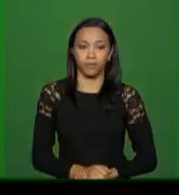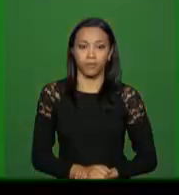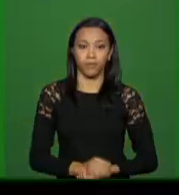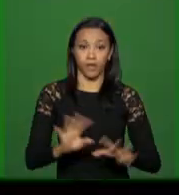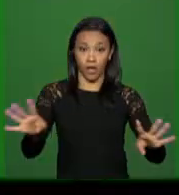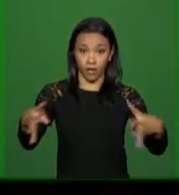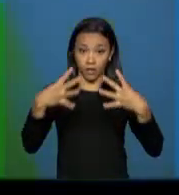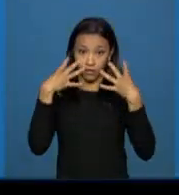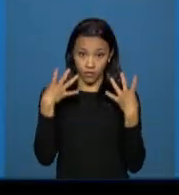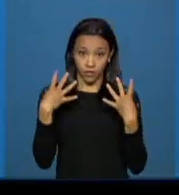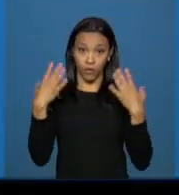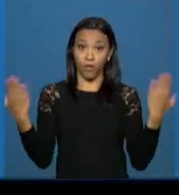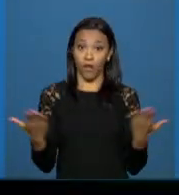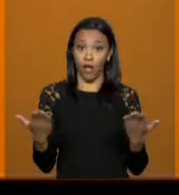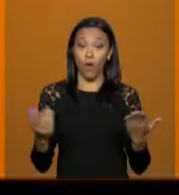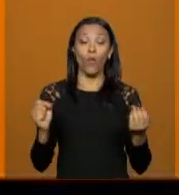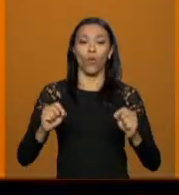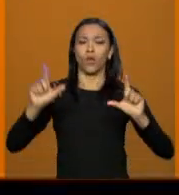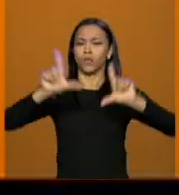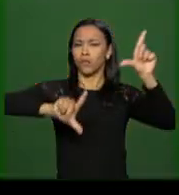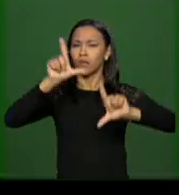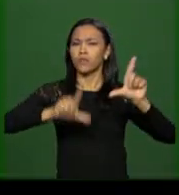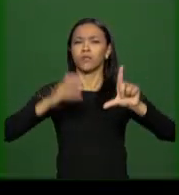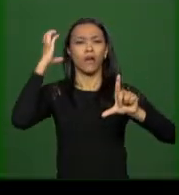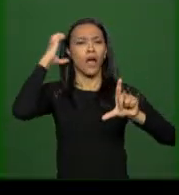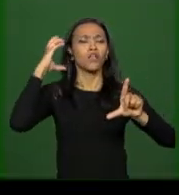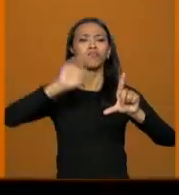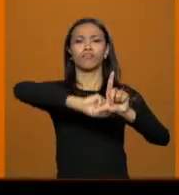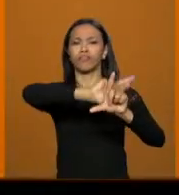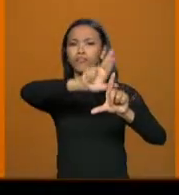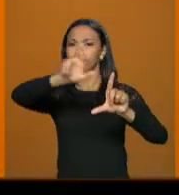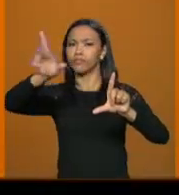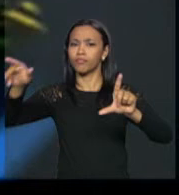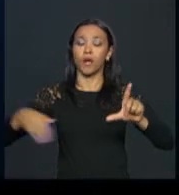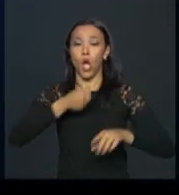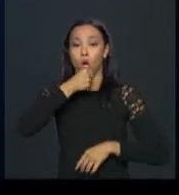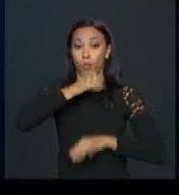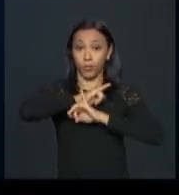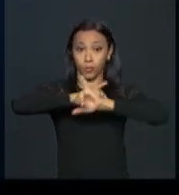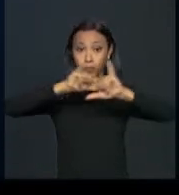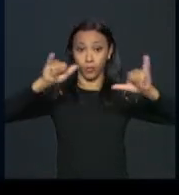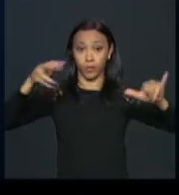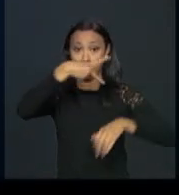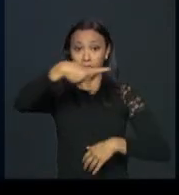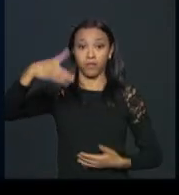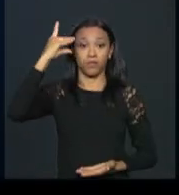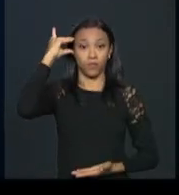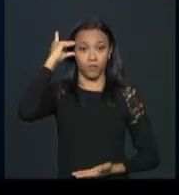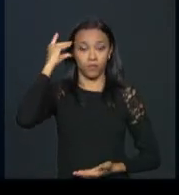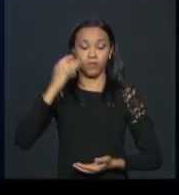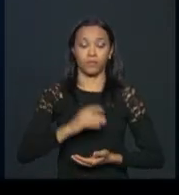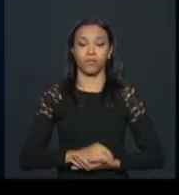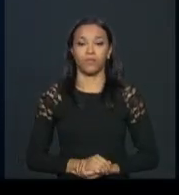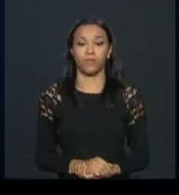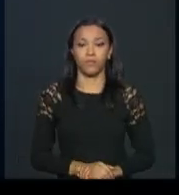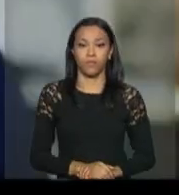Atenção! Abre-se nesse momento a Rede Nacional de Rádio e Televisão para o pronunciamento oficial da presidenta Dilma